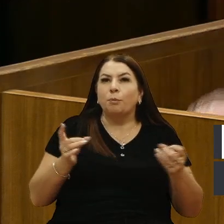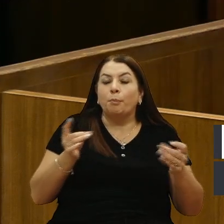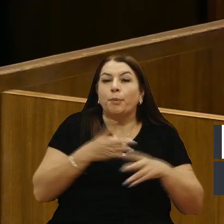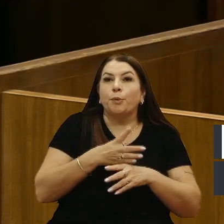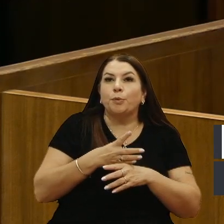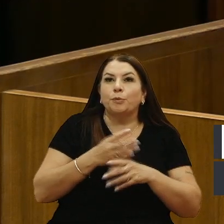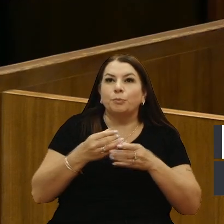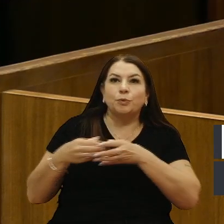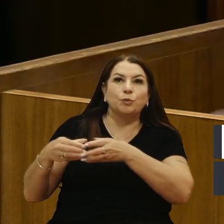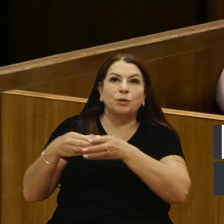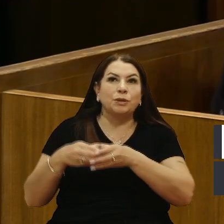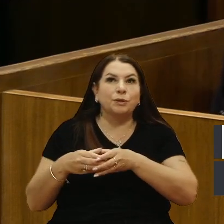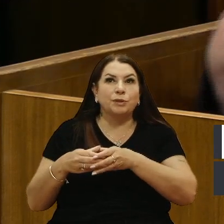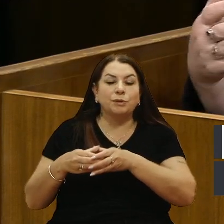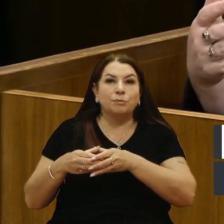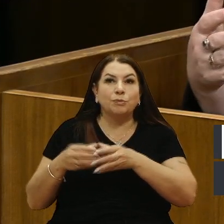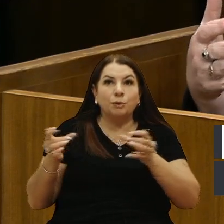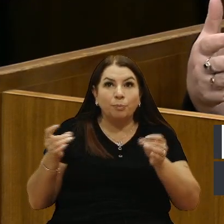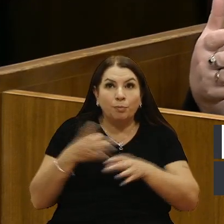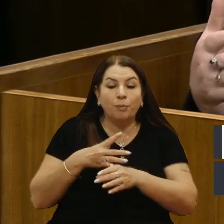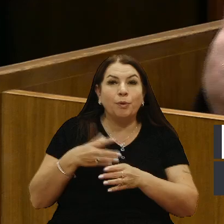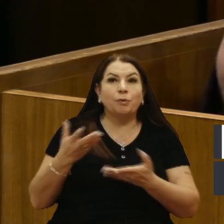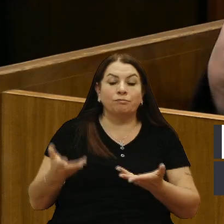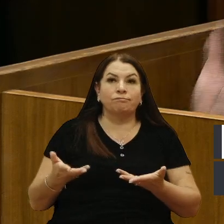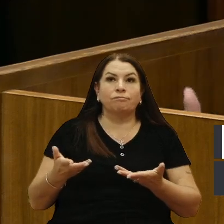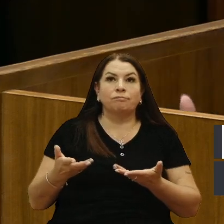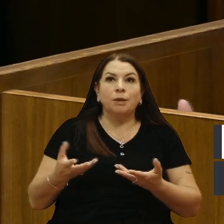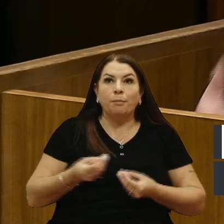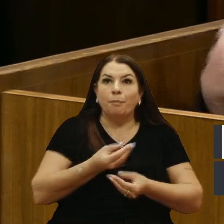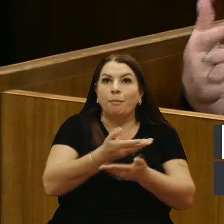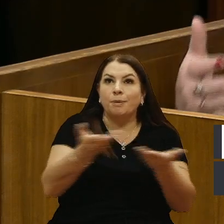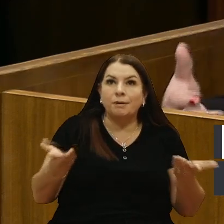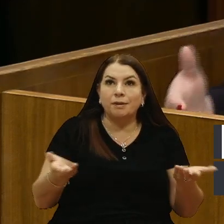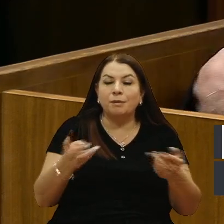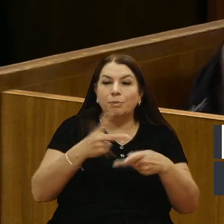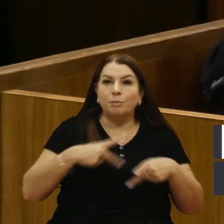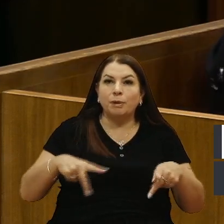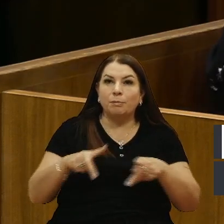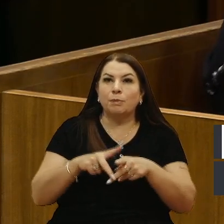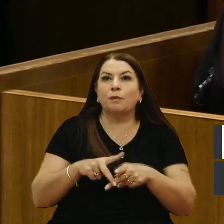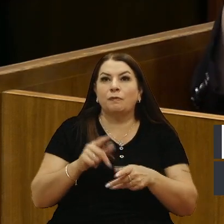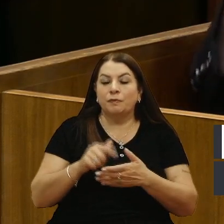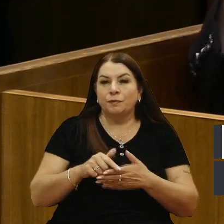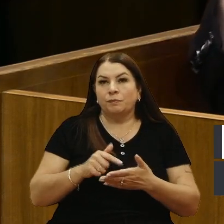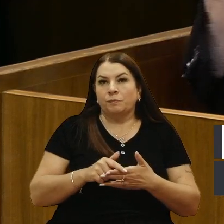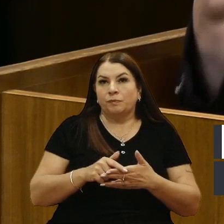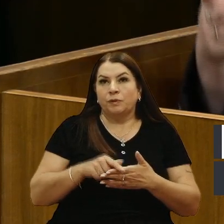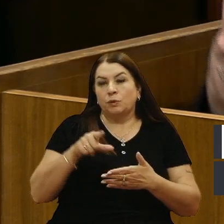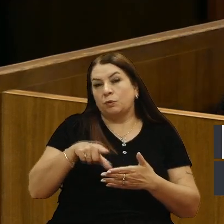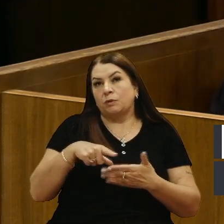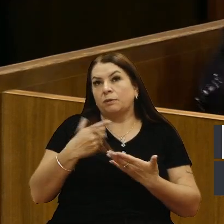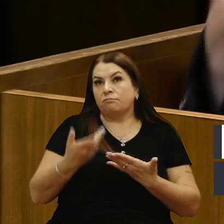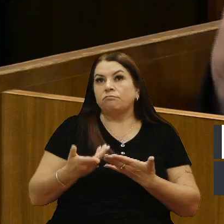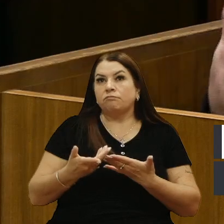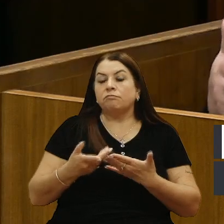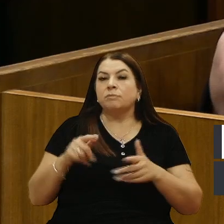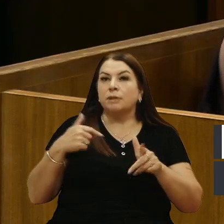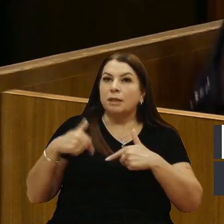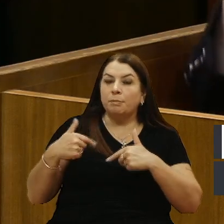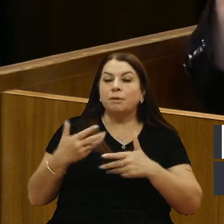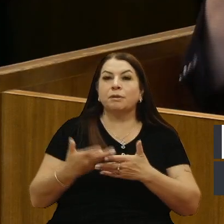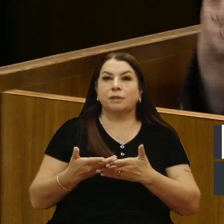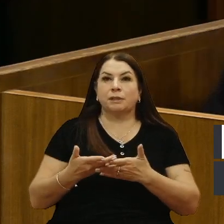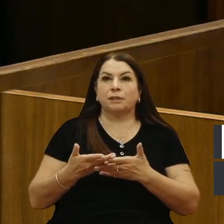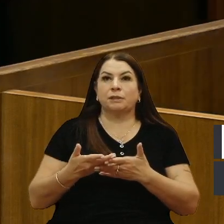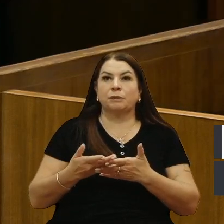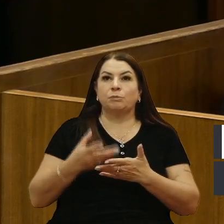para o turismo. Estão prontos para oferecer para o povo aquilo que eles estão trabalhando